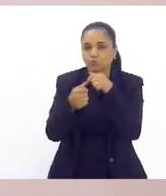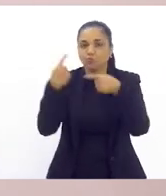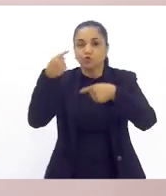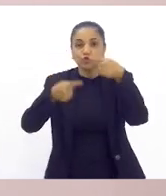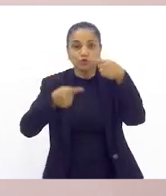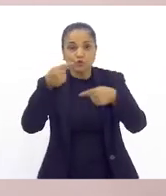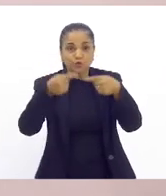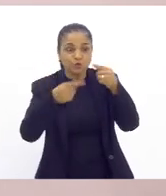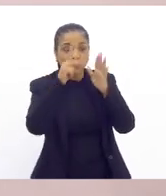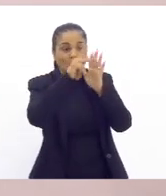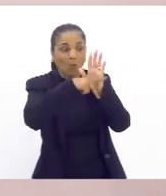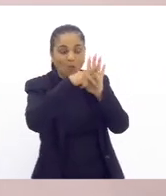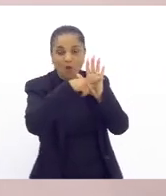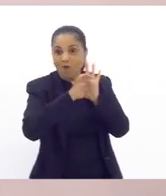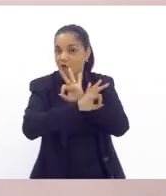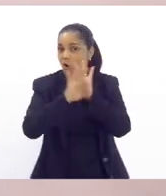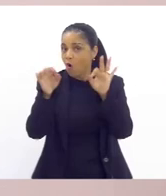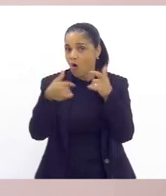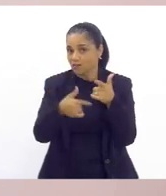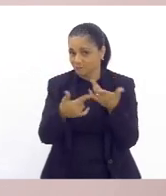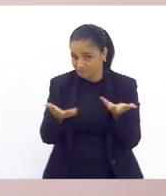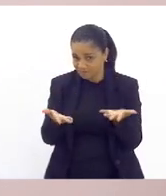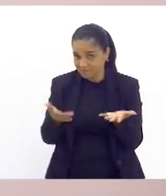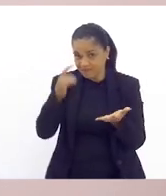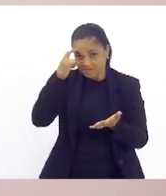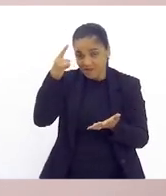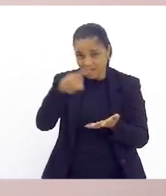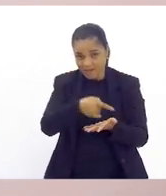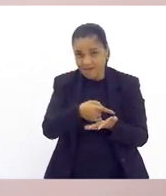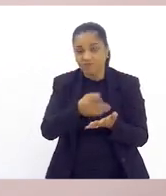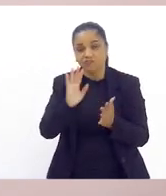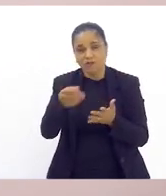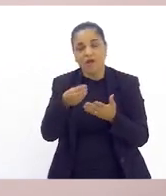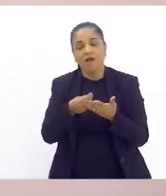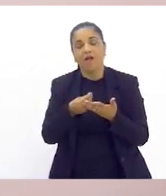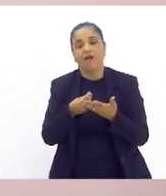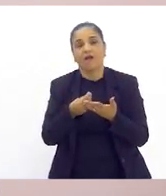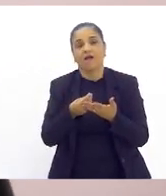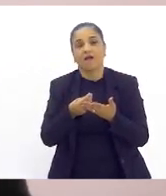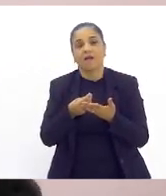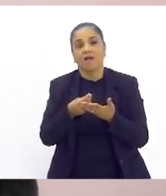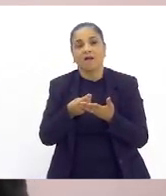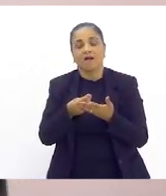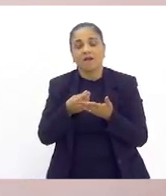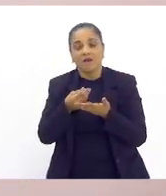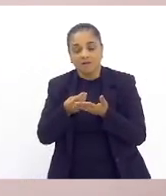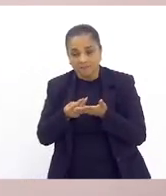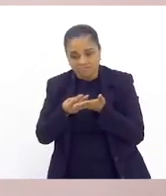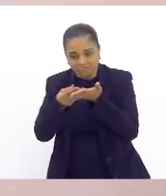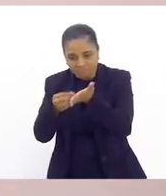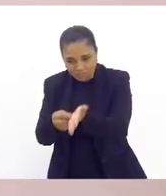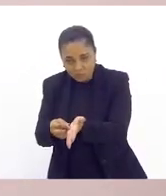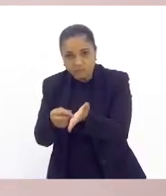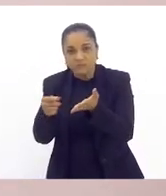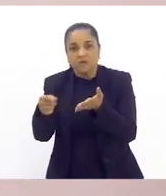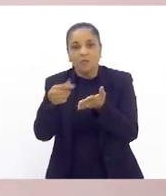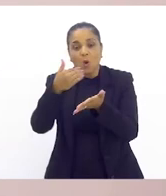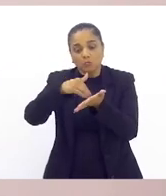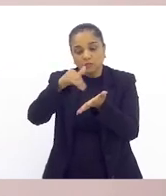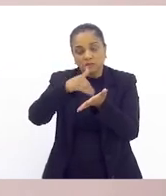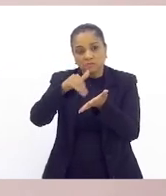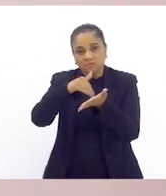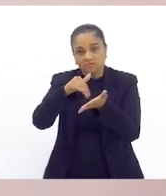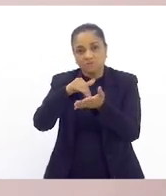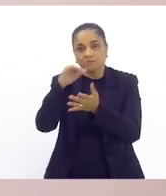entender já levamos também essa essa ideia ao secretário de Meio Ambiente do estado que também